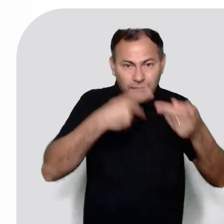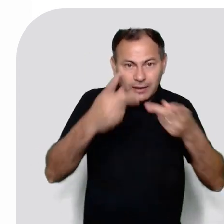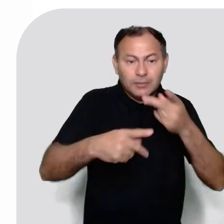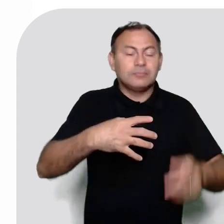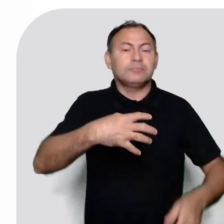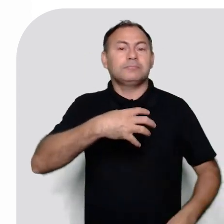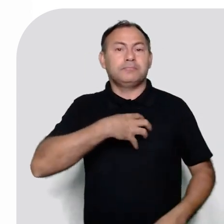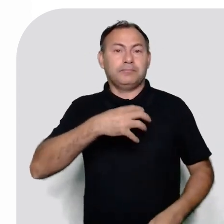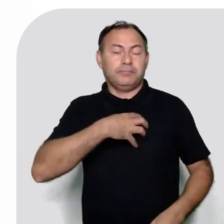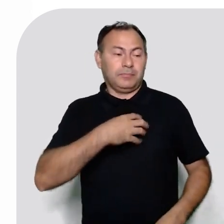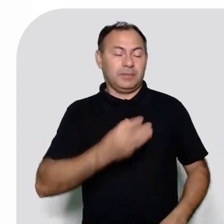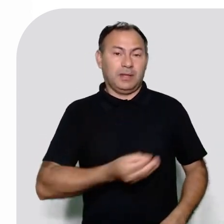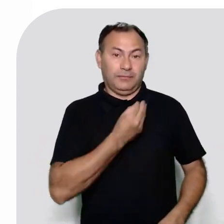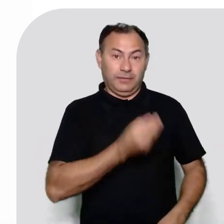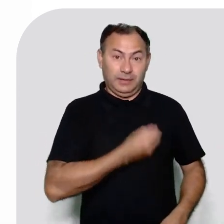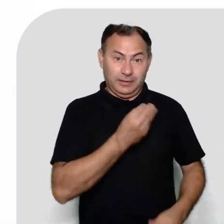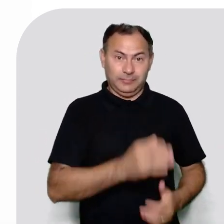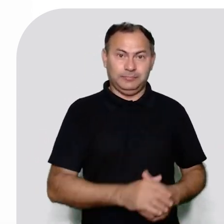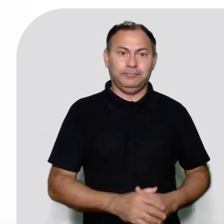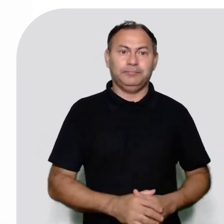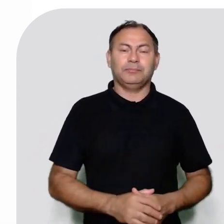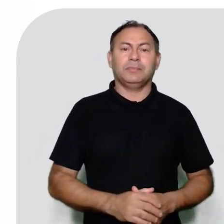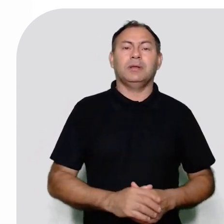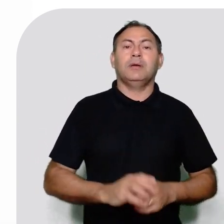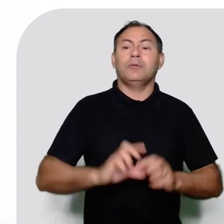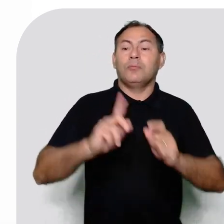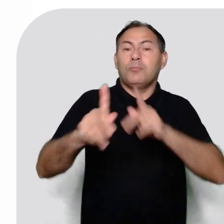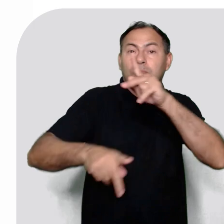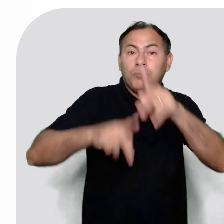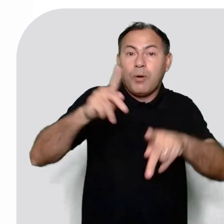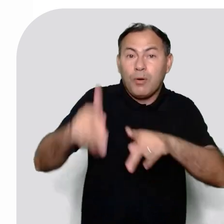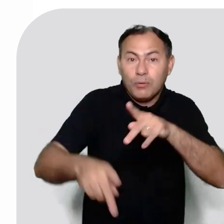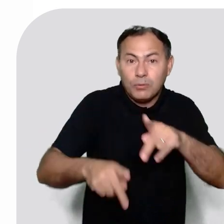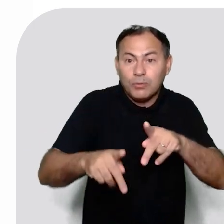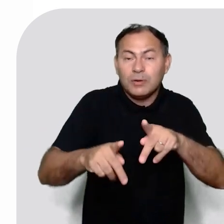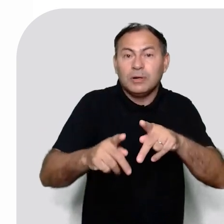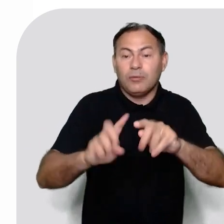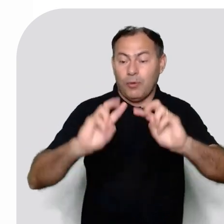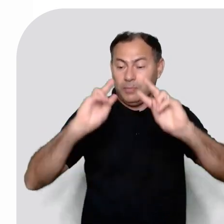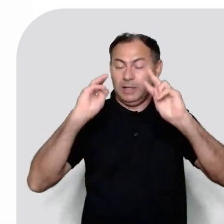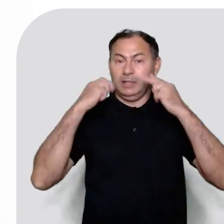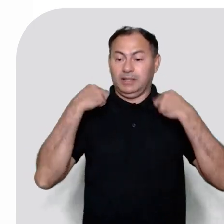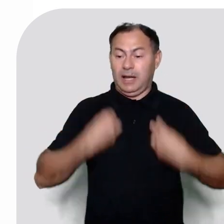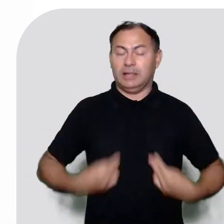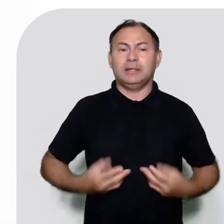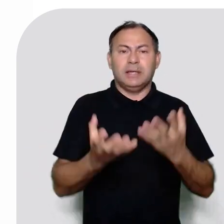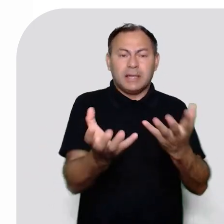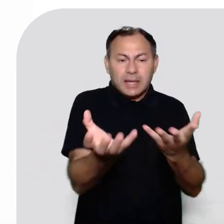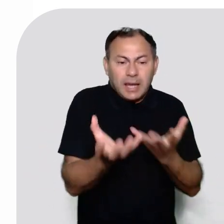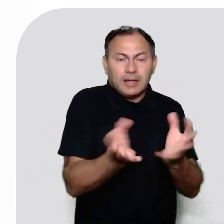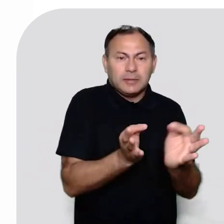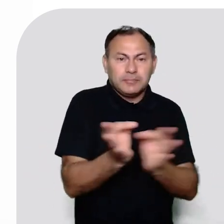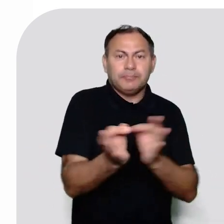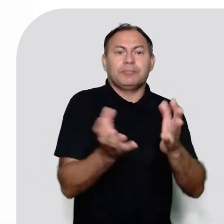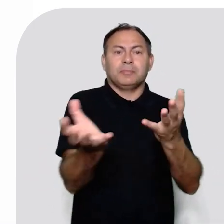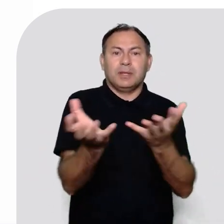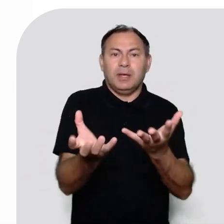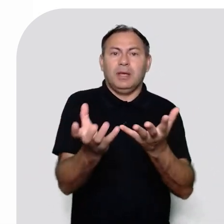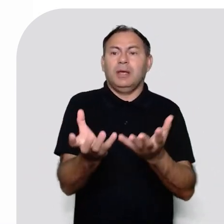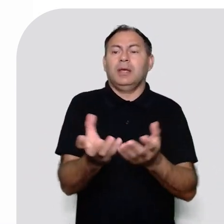o sentido da vida. Uma humanidade que busca soluções, que